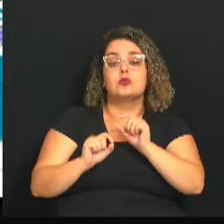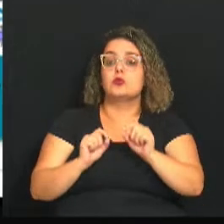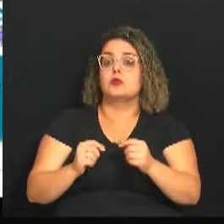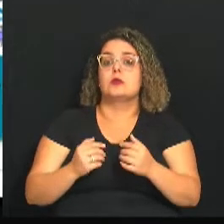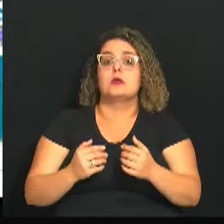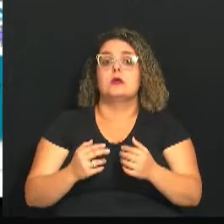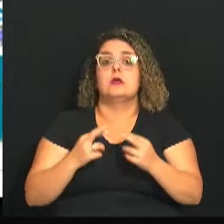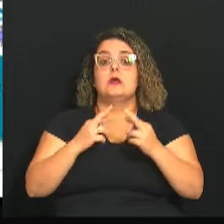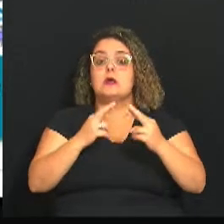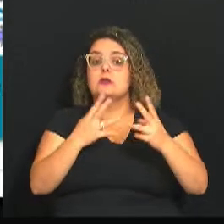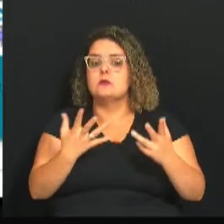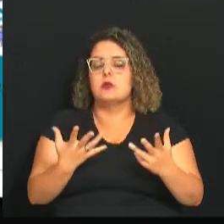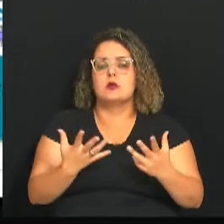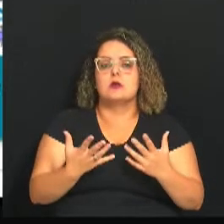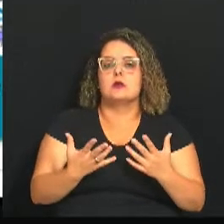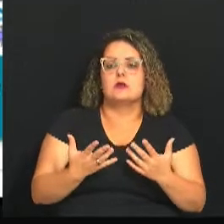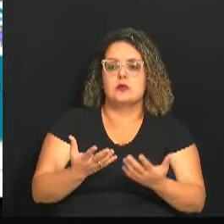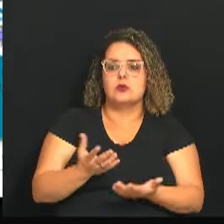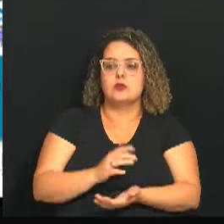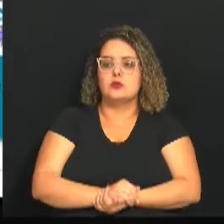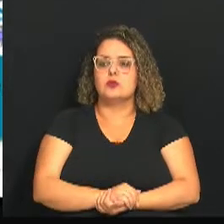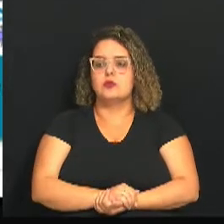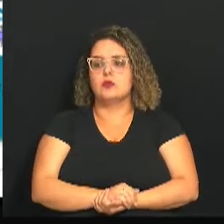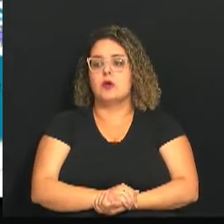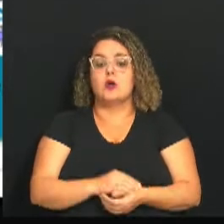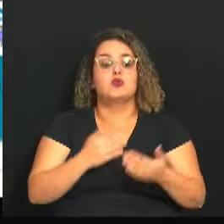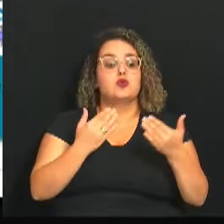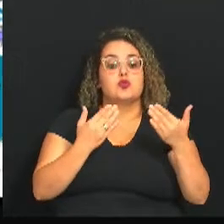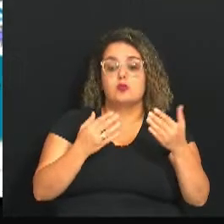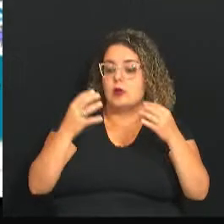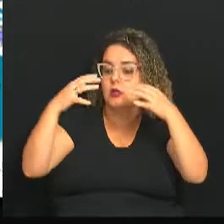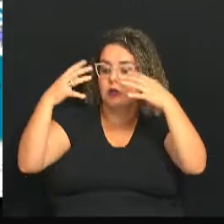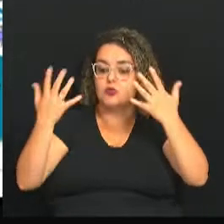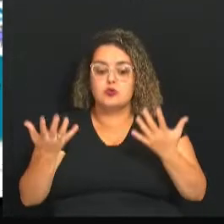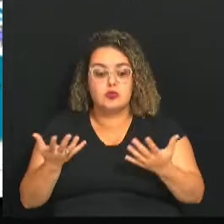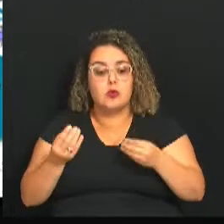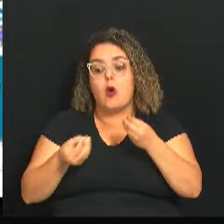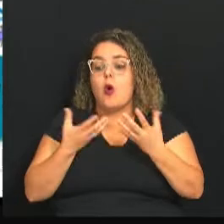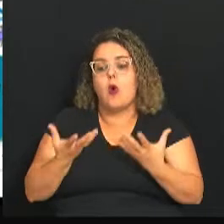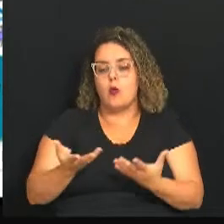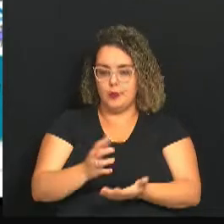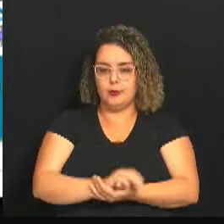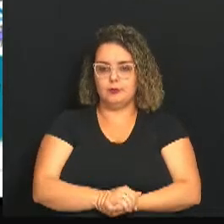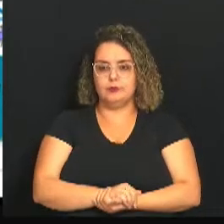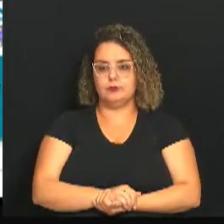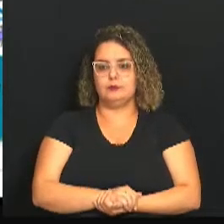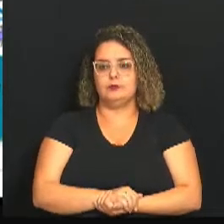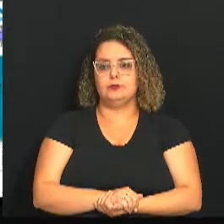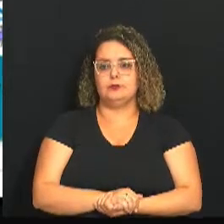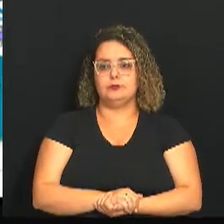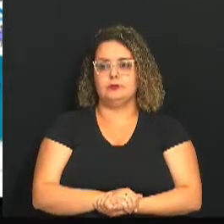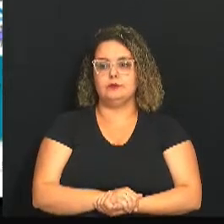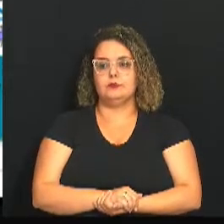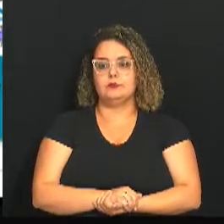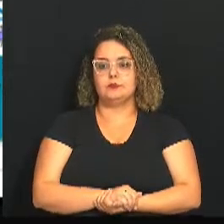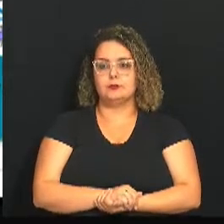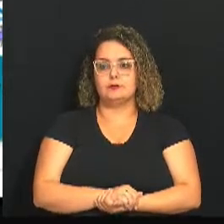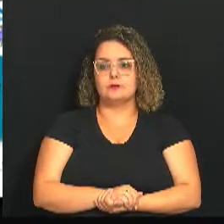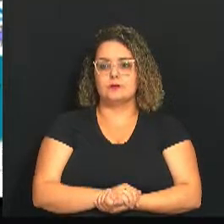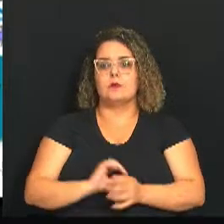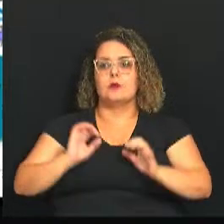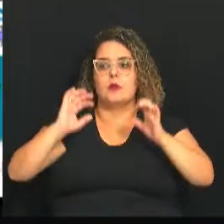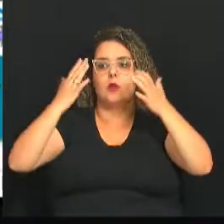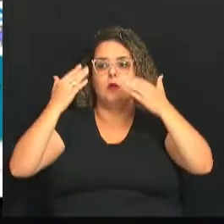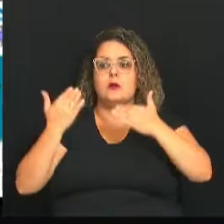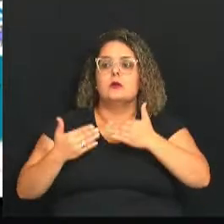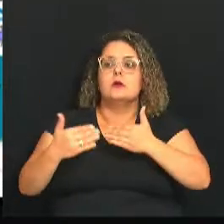previsões estendida e sazonal. Né? A previsão estendida, ela é uma novidade relativamente,